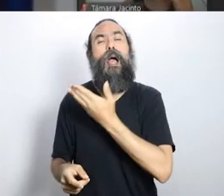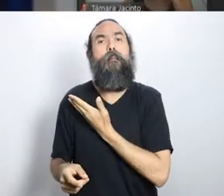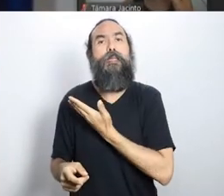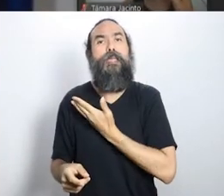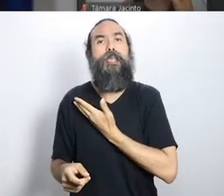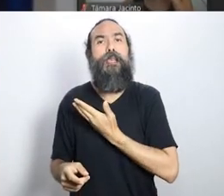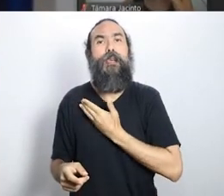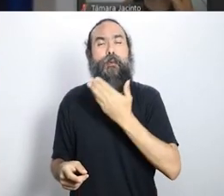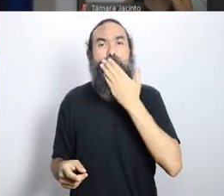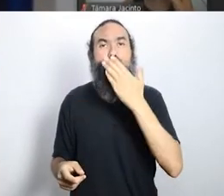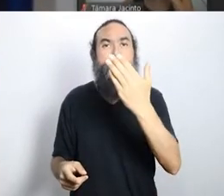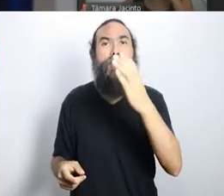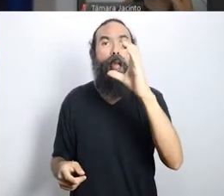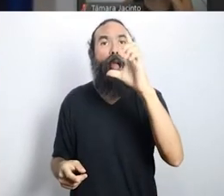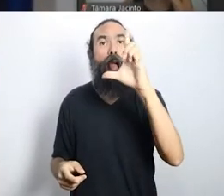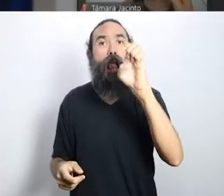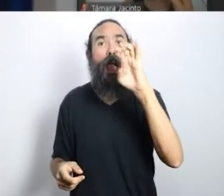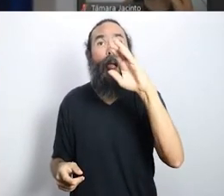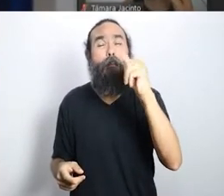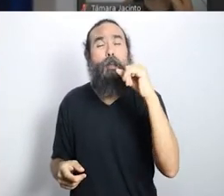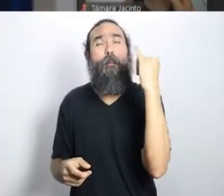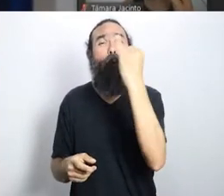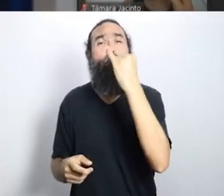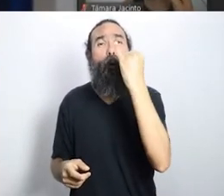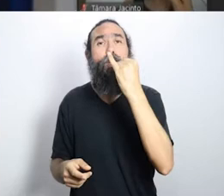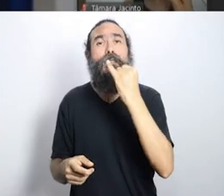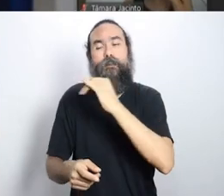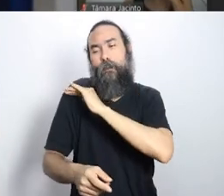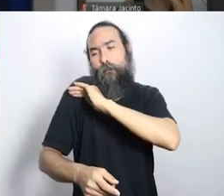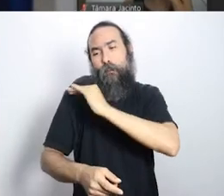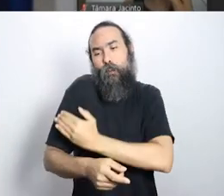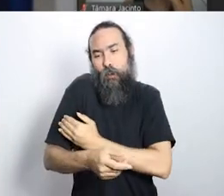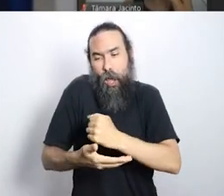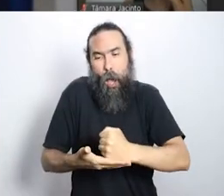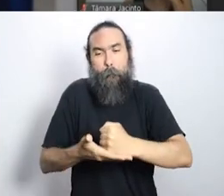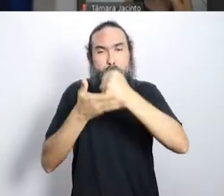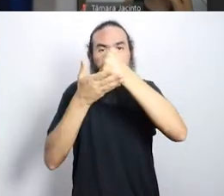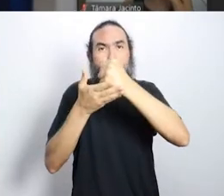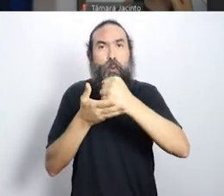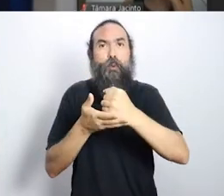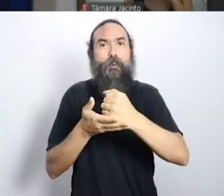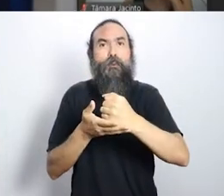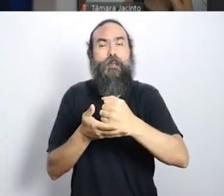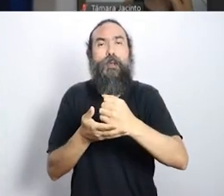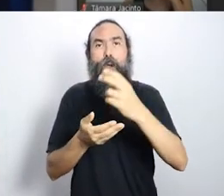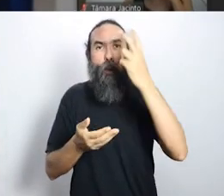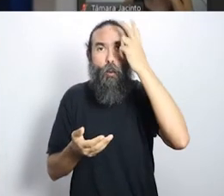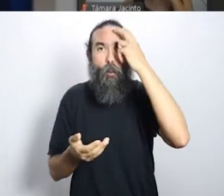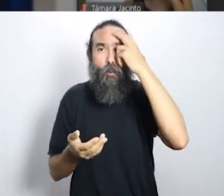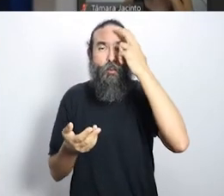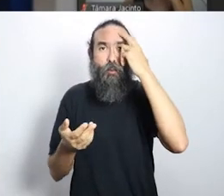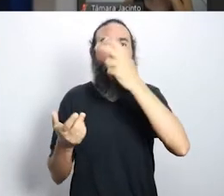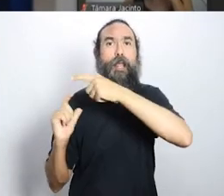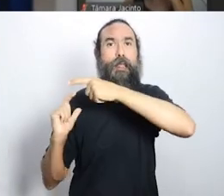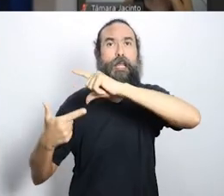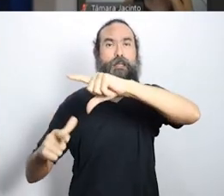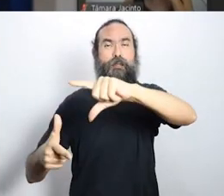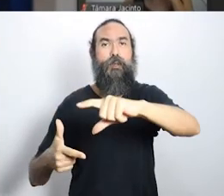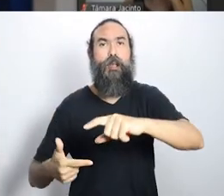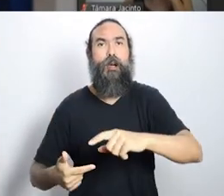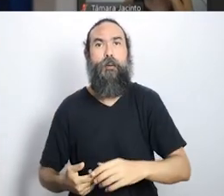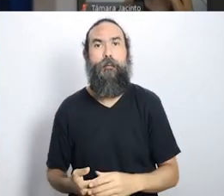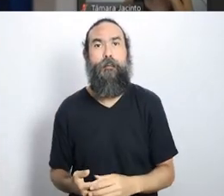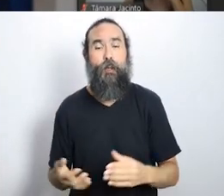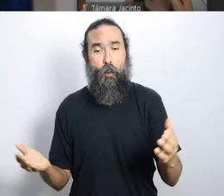mulher guerreira, uma mulher que merece muito ser falada aqui, porque a cultura popular hoje está